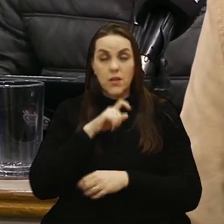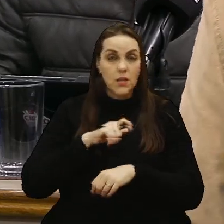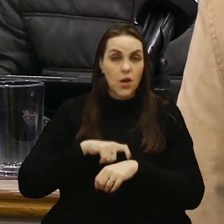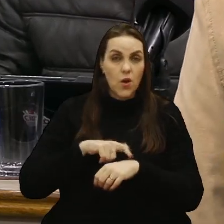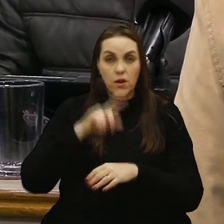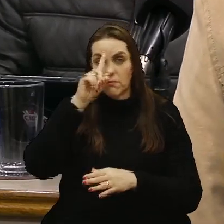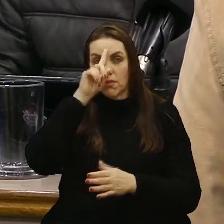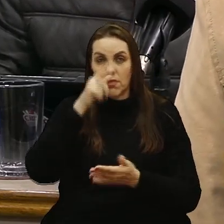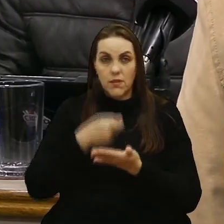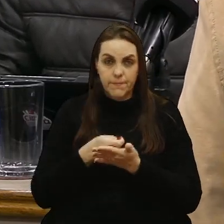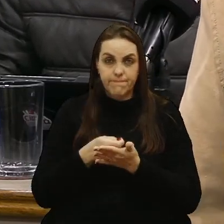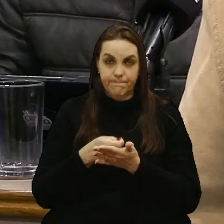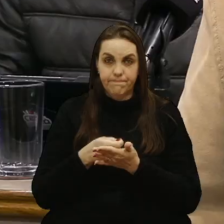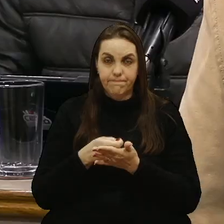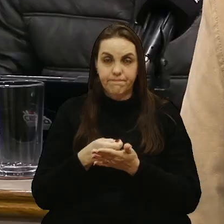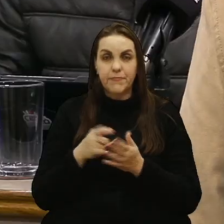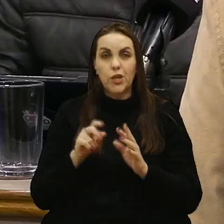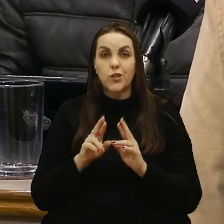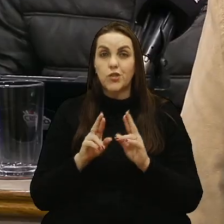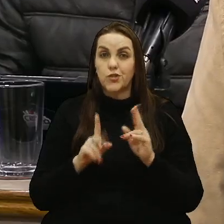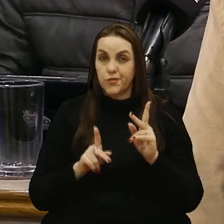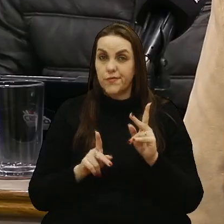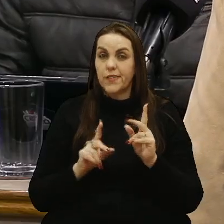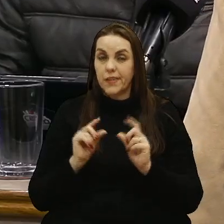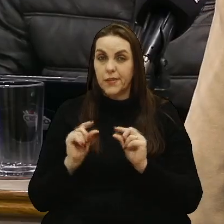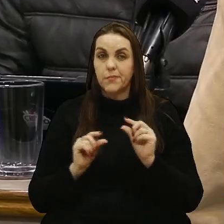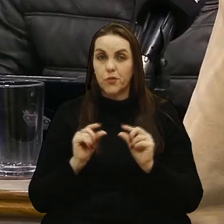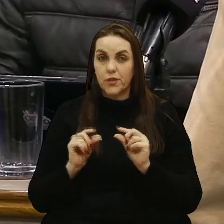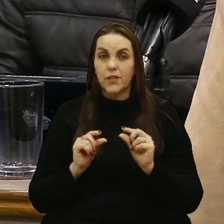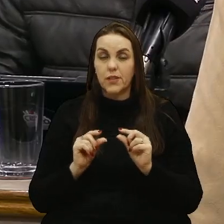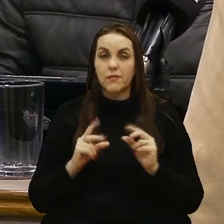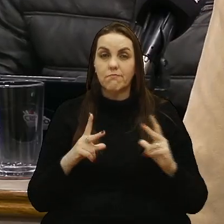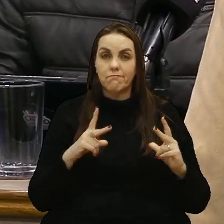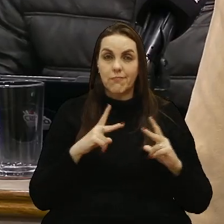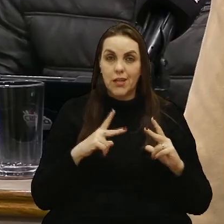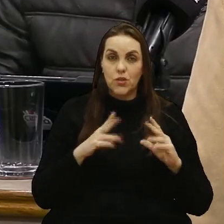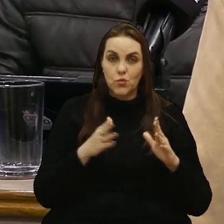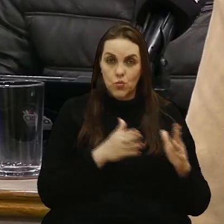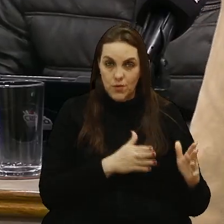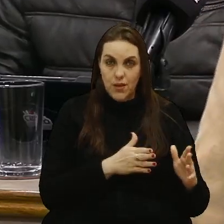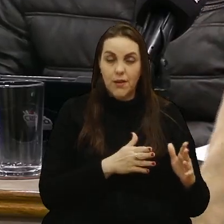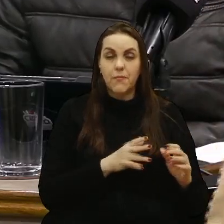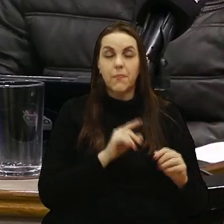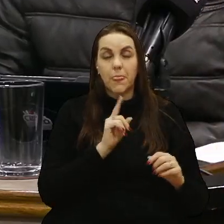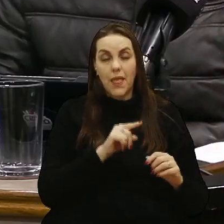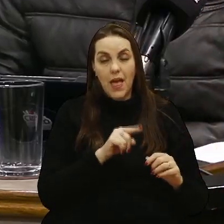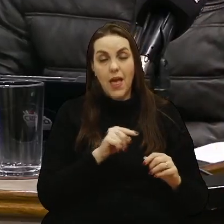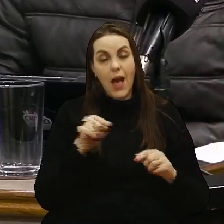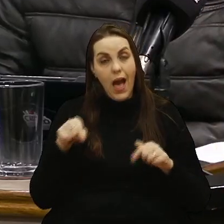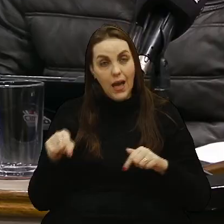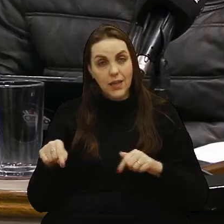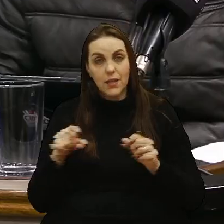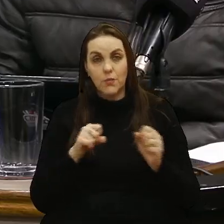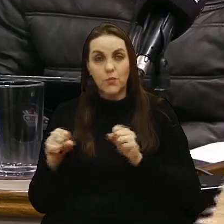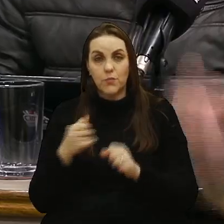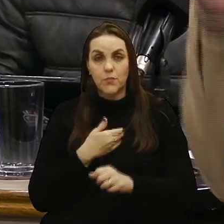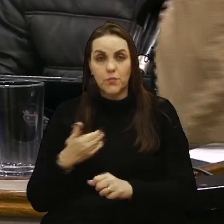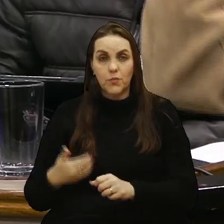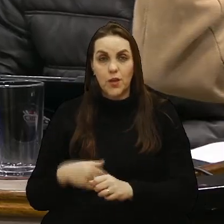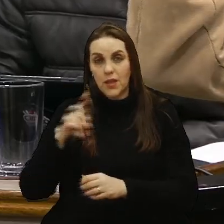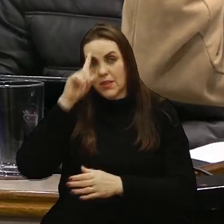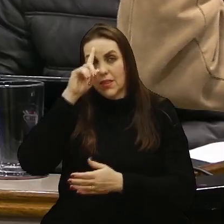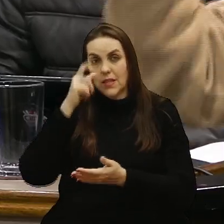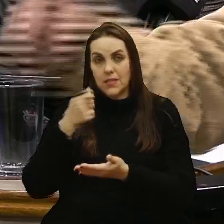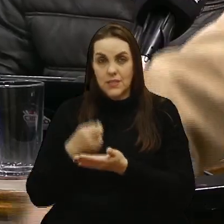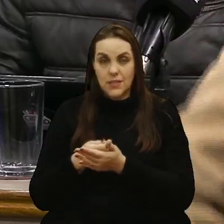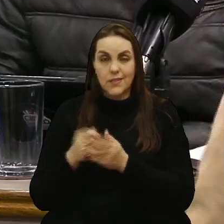tomada de decisão. Diferente um pouco, né, da iniciativa privada, aqui no poder público tem aquela coisa, tu toma uma decisão, se